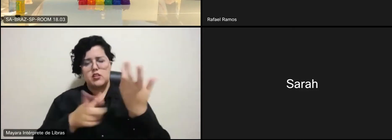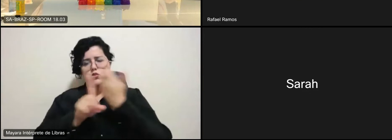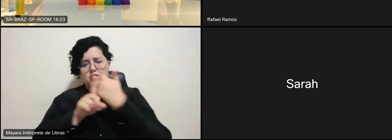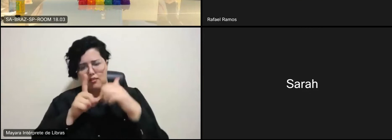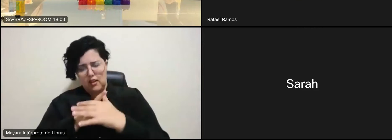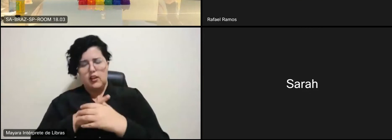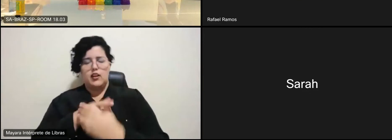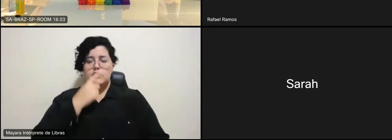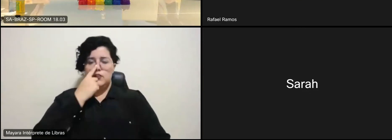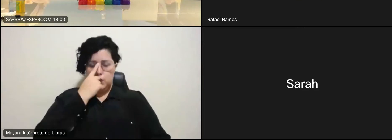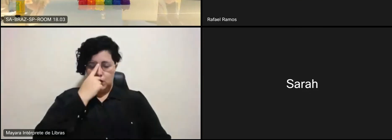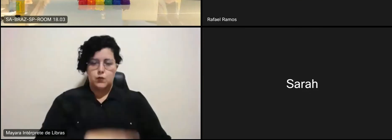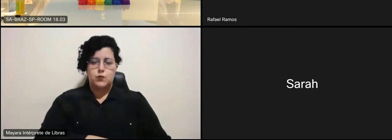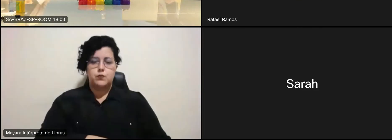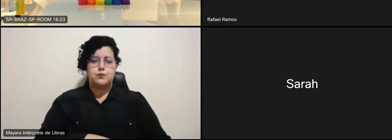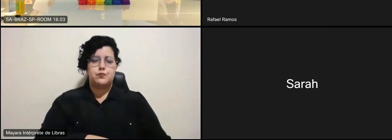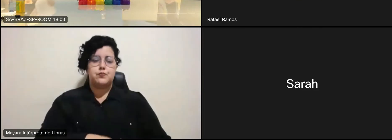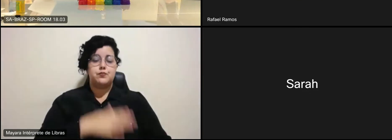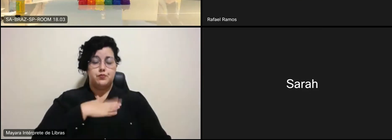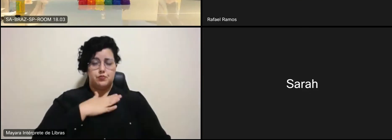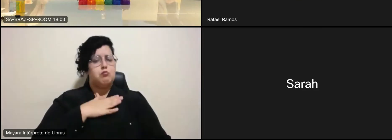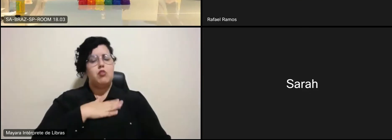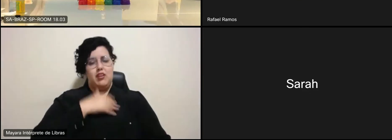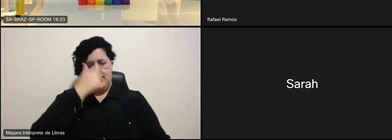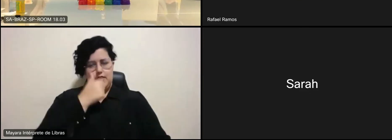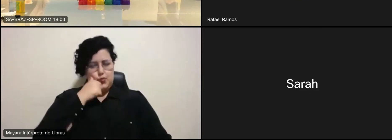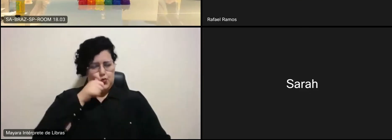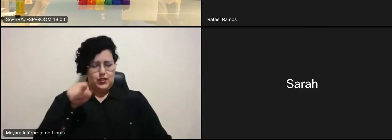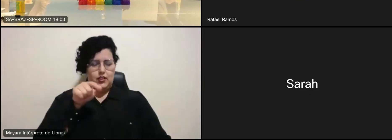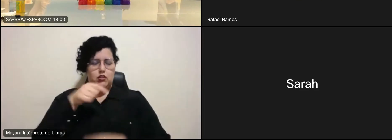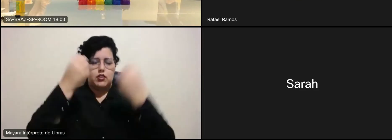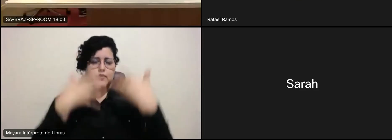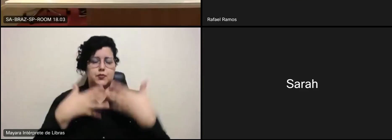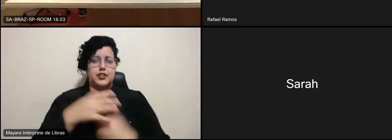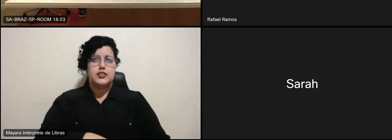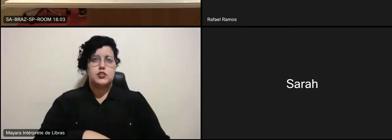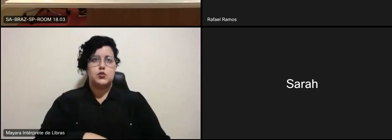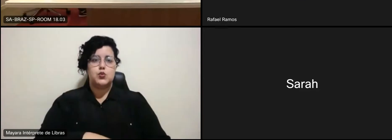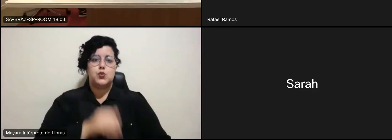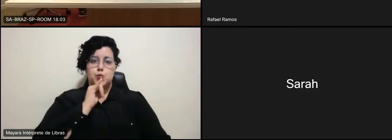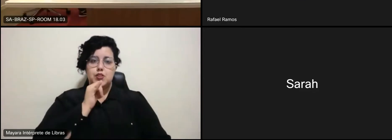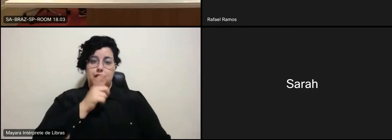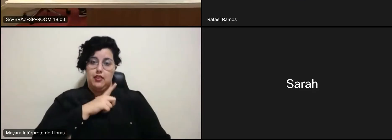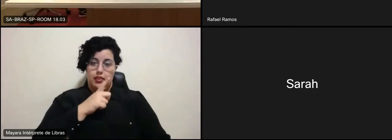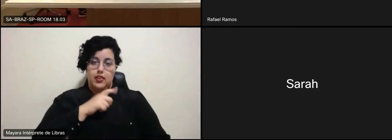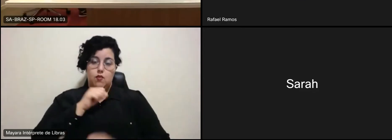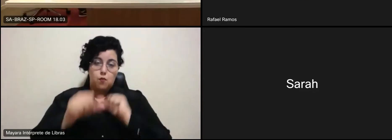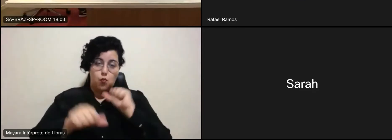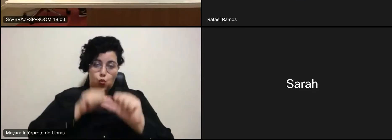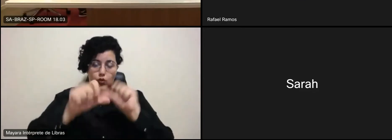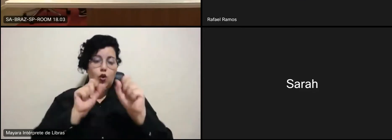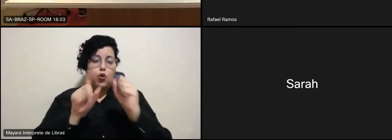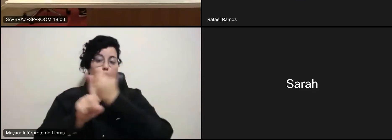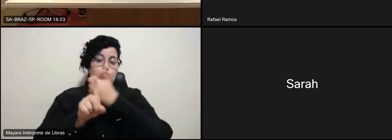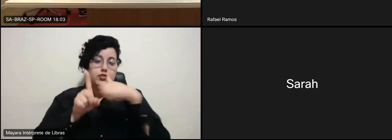reitero muito, bato muito nessa tecla de que não é só a sociedade, toda mudança parte da sociedade,